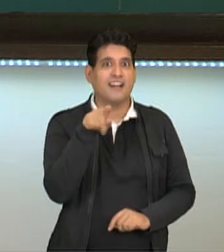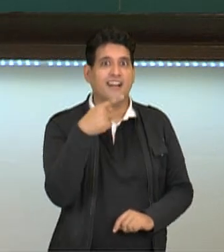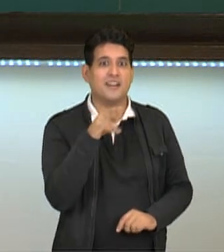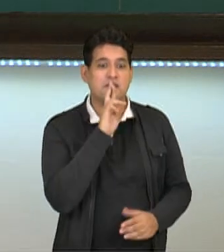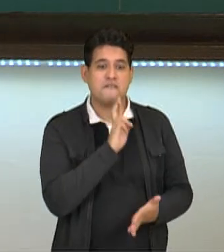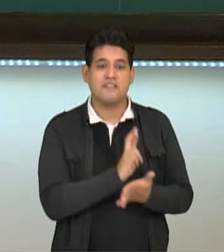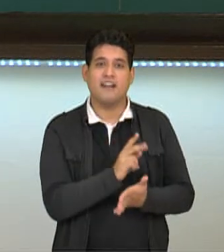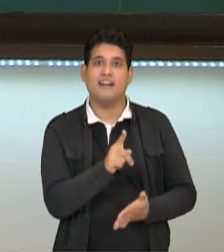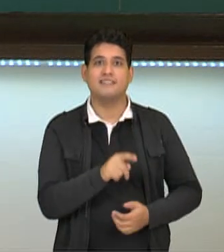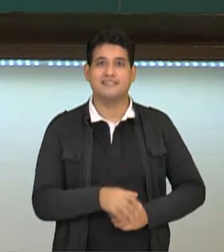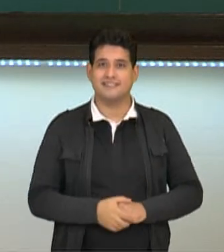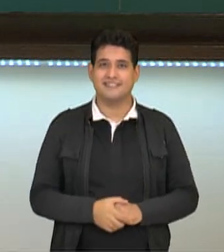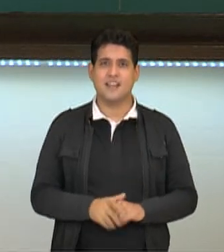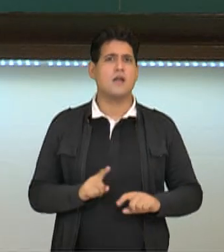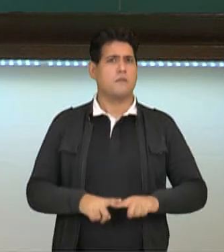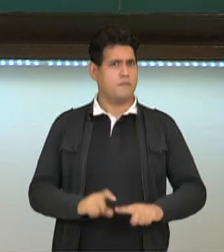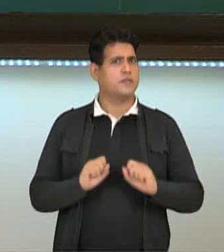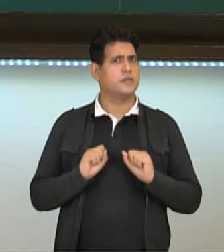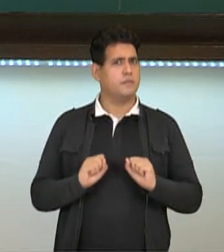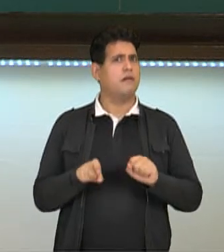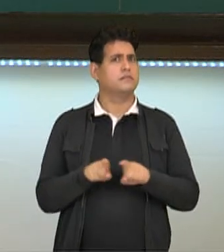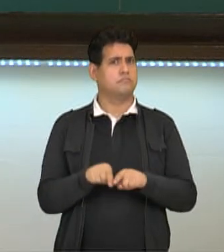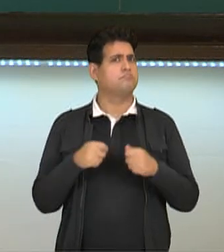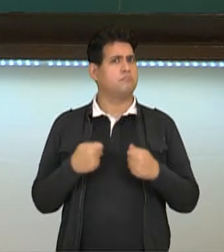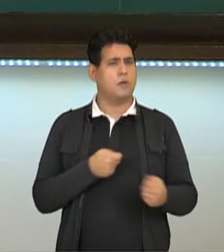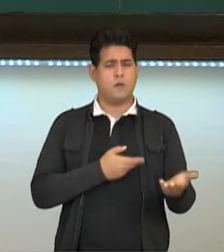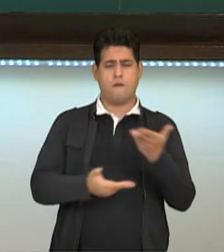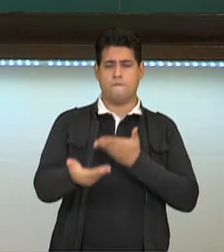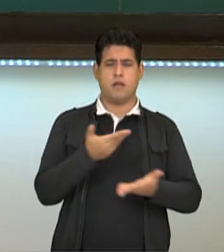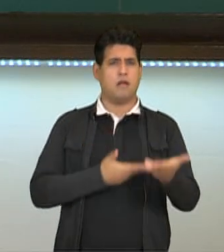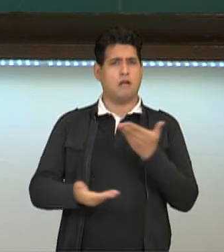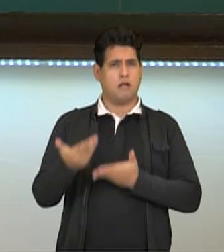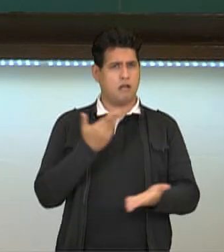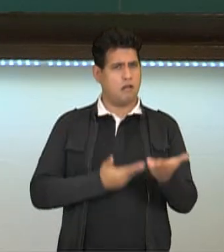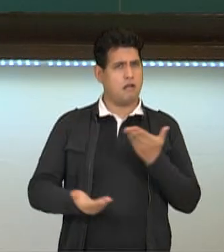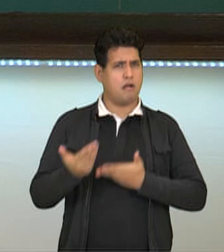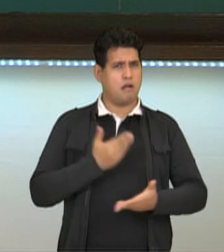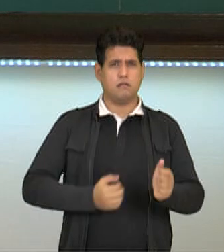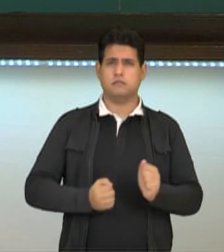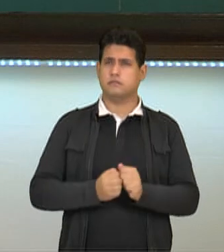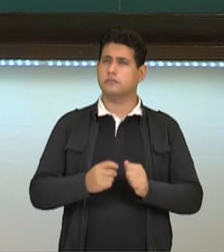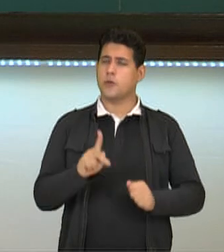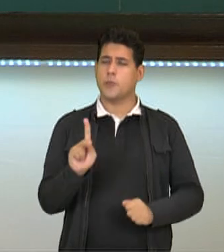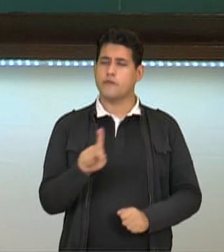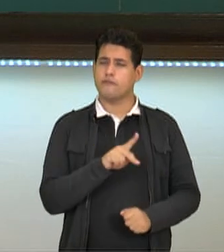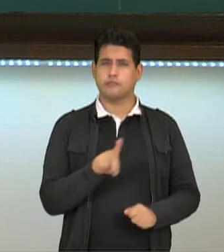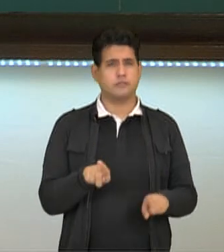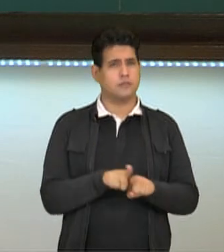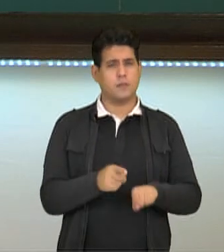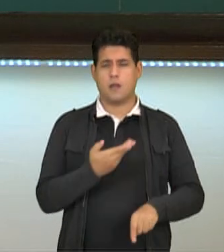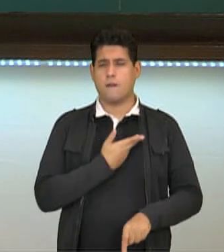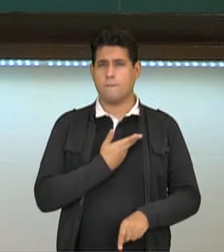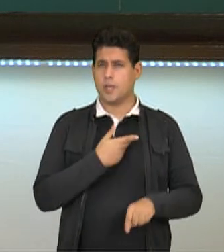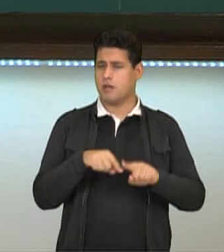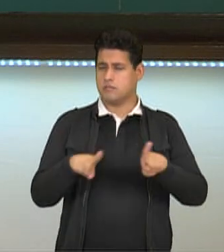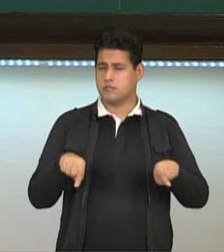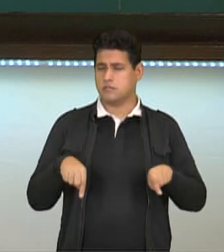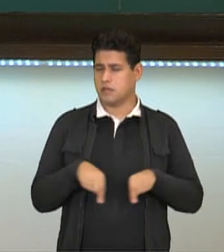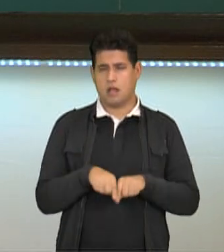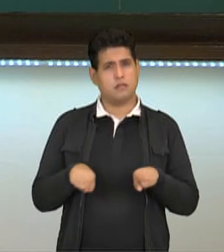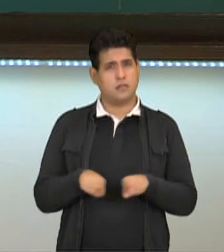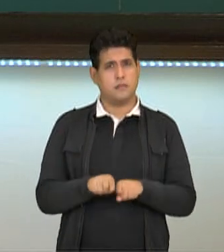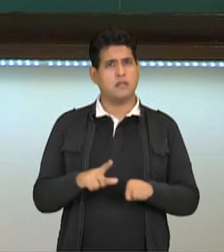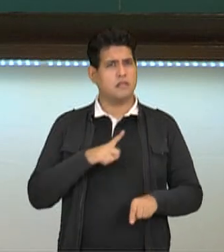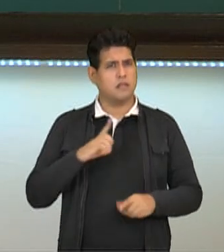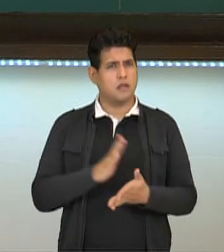sua frase. Mas você pode e deve compartilhar essa sua frase com o seu professor, com os seus colegas de sala. E se você